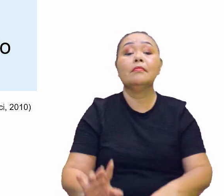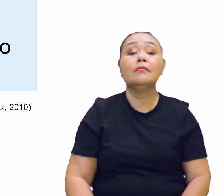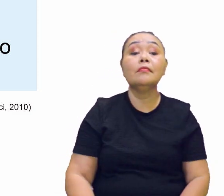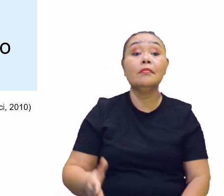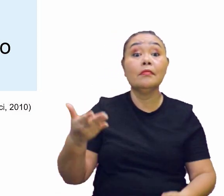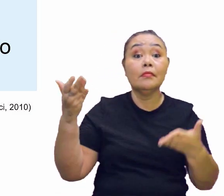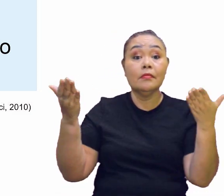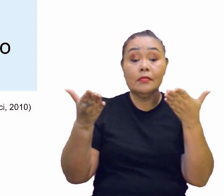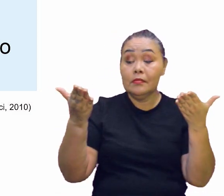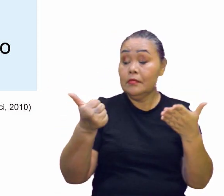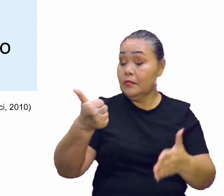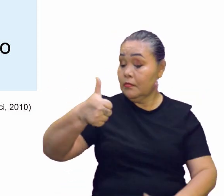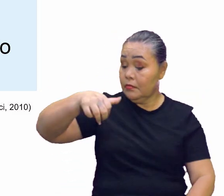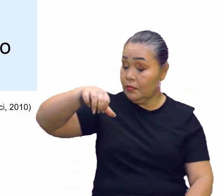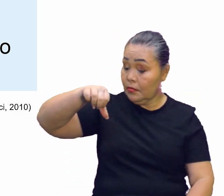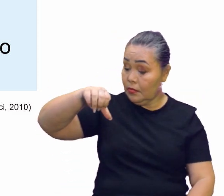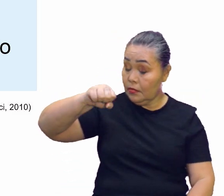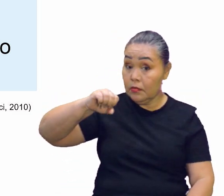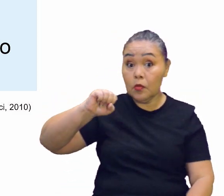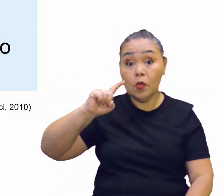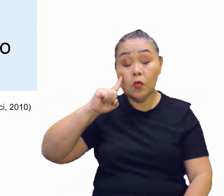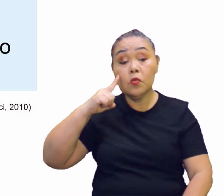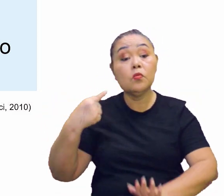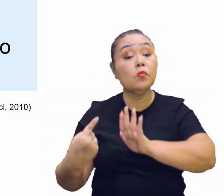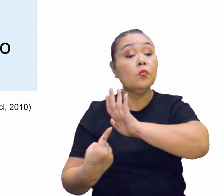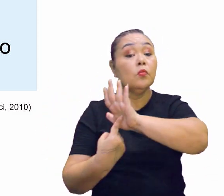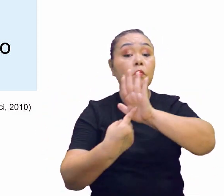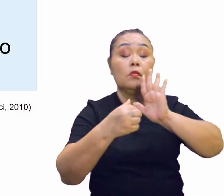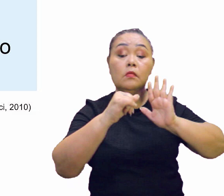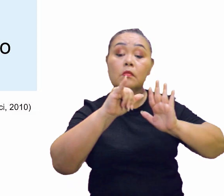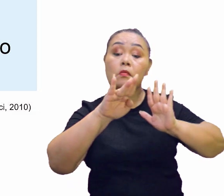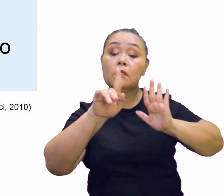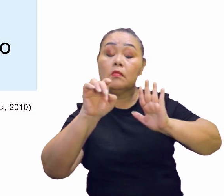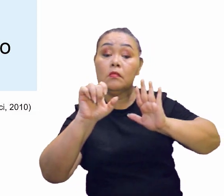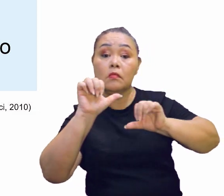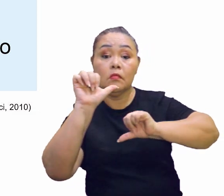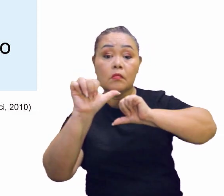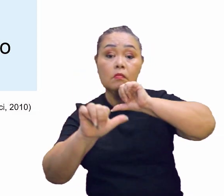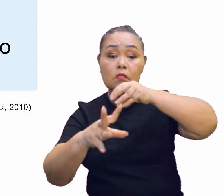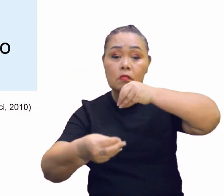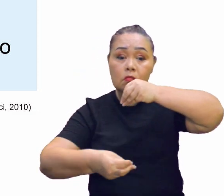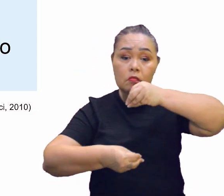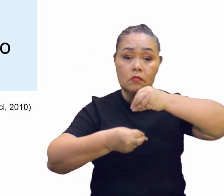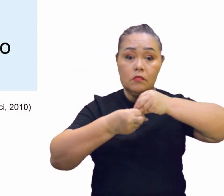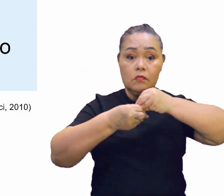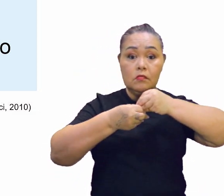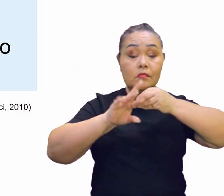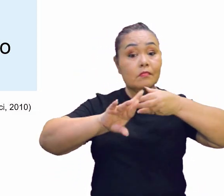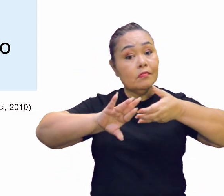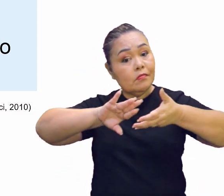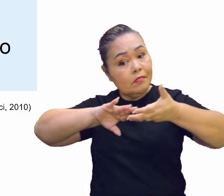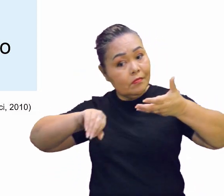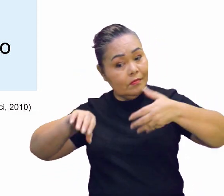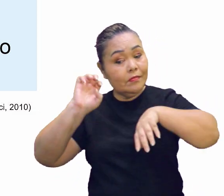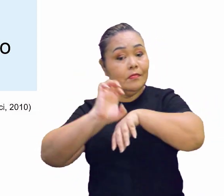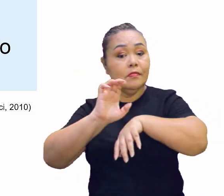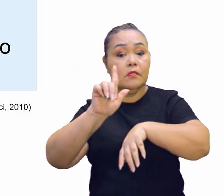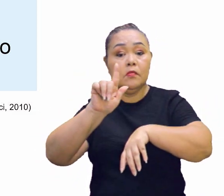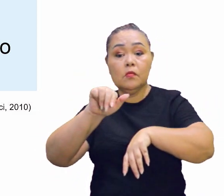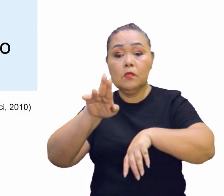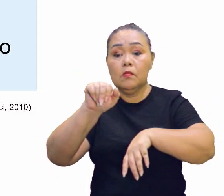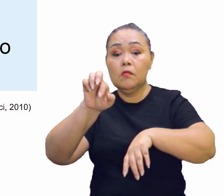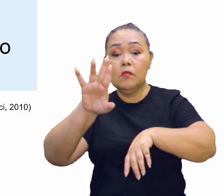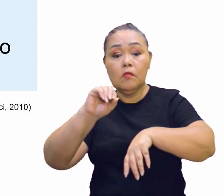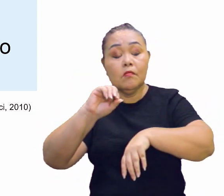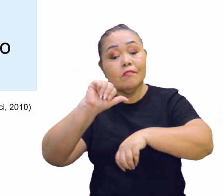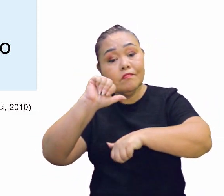Agora aqui, em 80, o IBGE apresentou um novo mapa com as mudanças de incorporação. Deixou de existir o estado da Guanabara